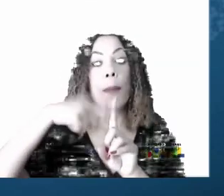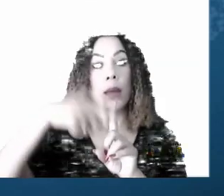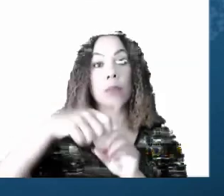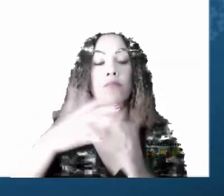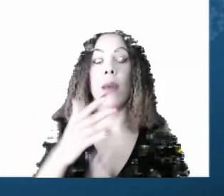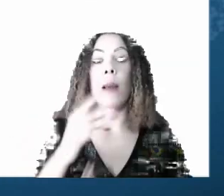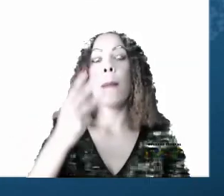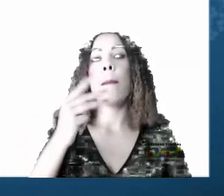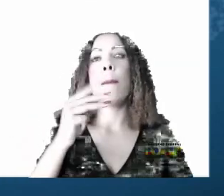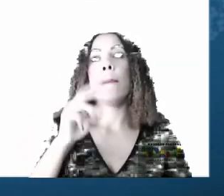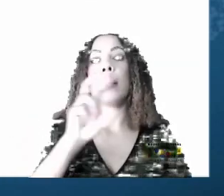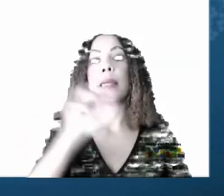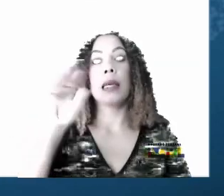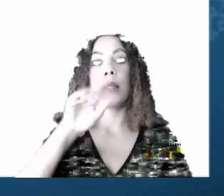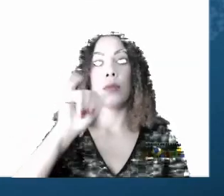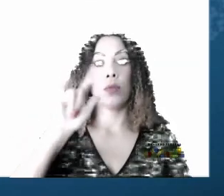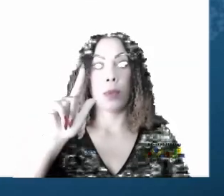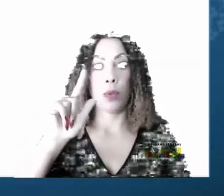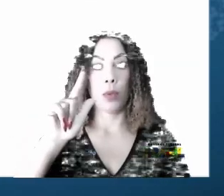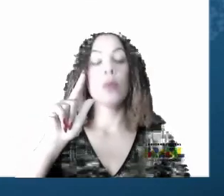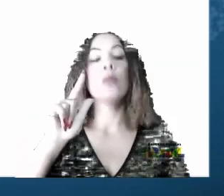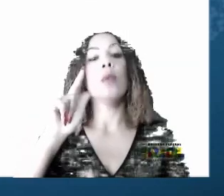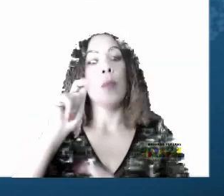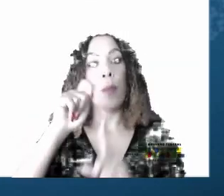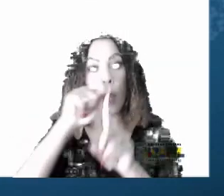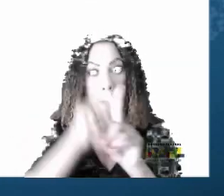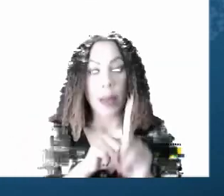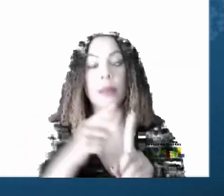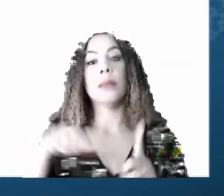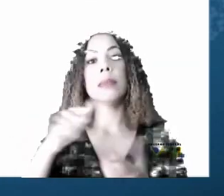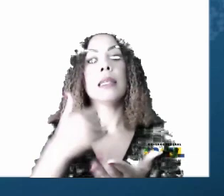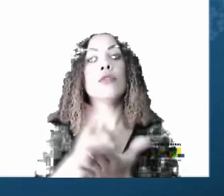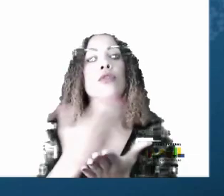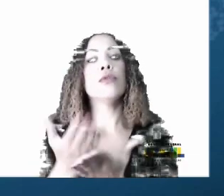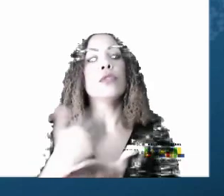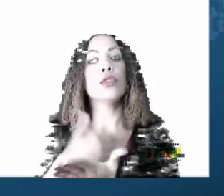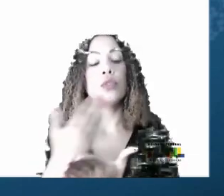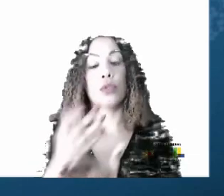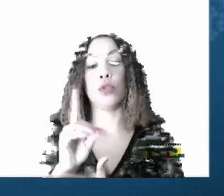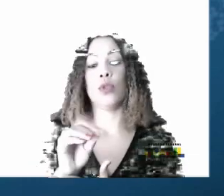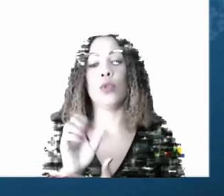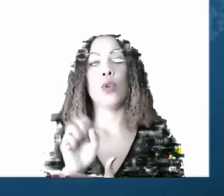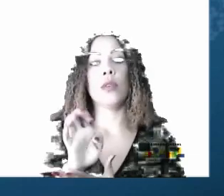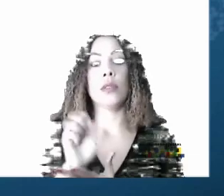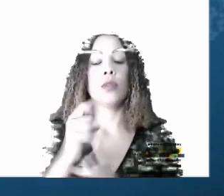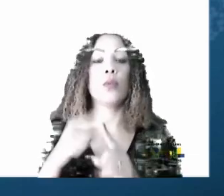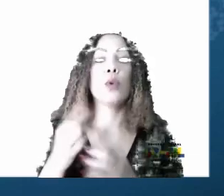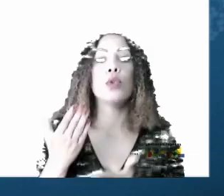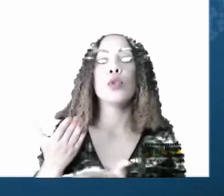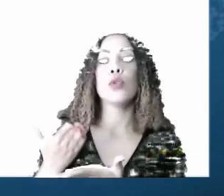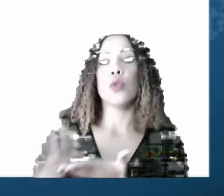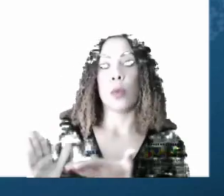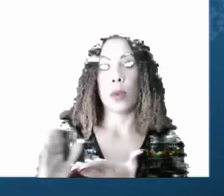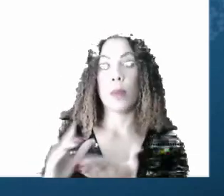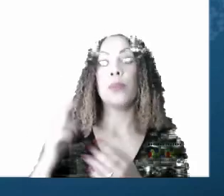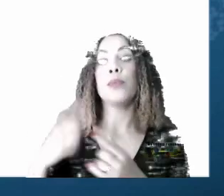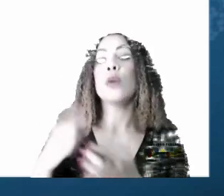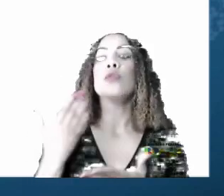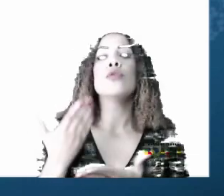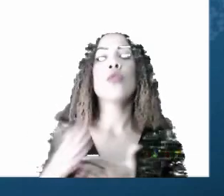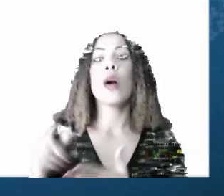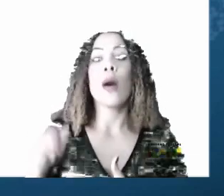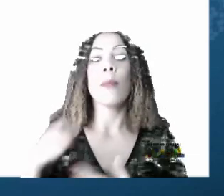doses por mês. E nós tivemos que redistribuir doses, considerando que sobrou doses e doses próximas do vencimento.